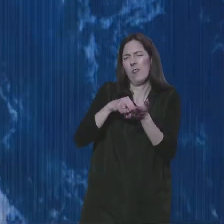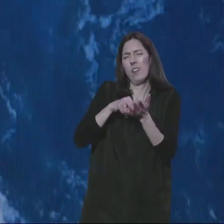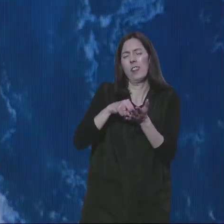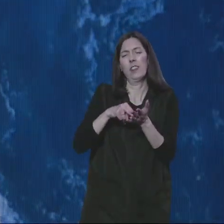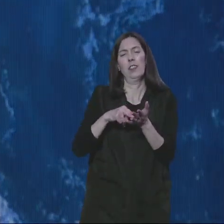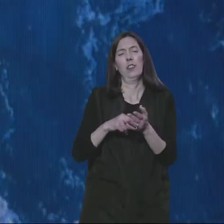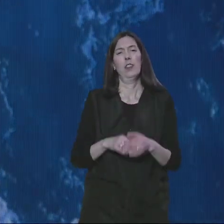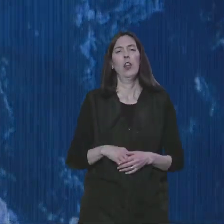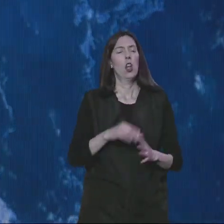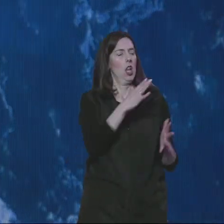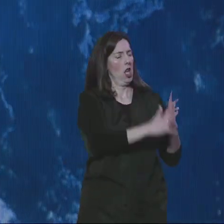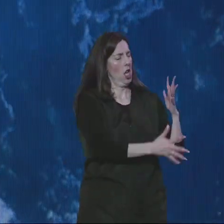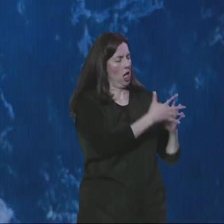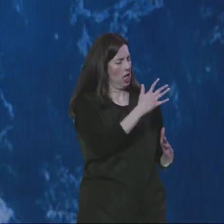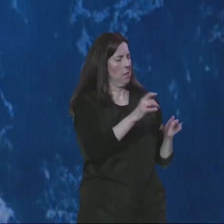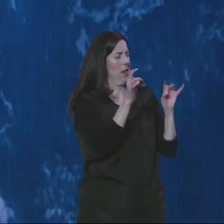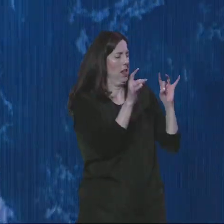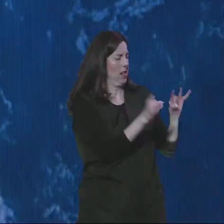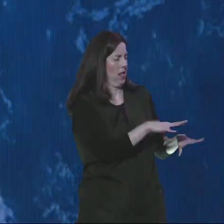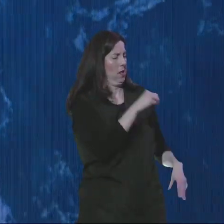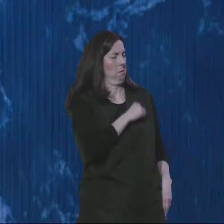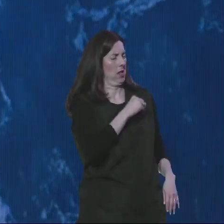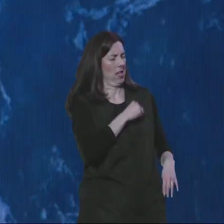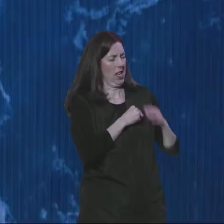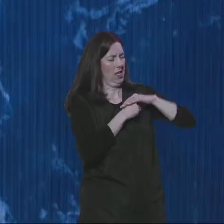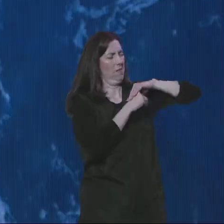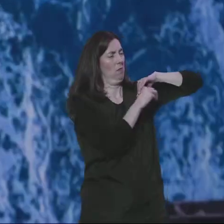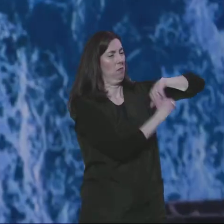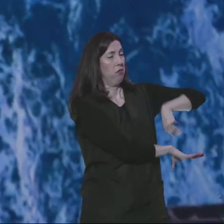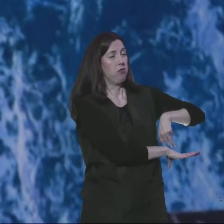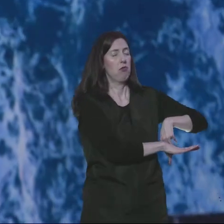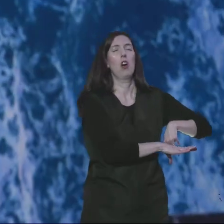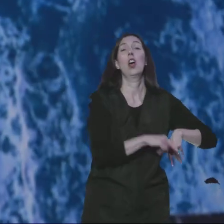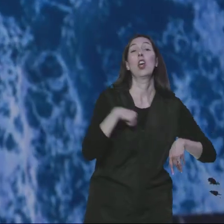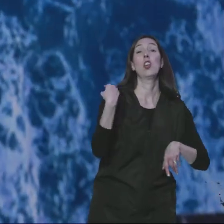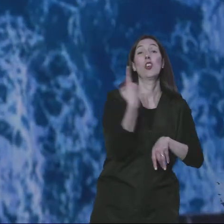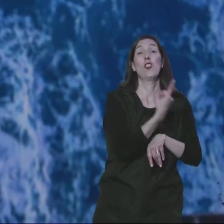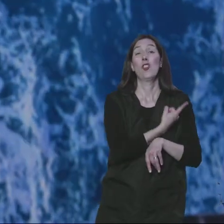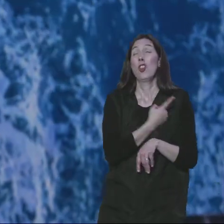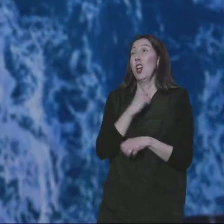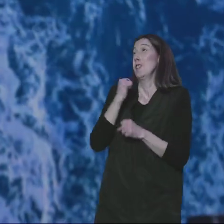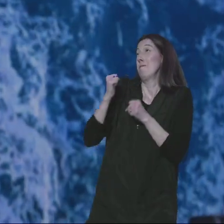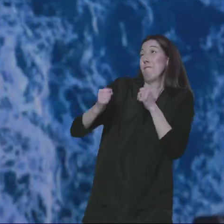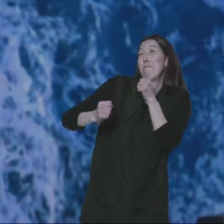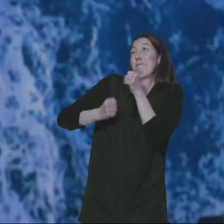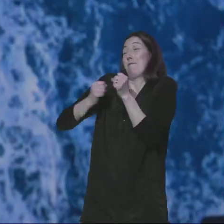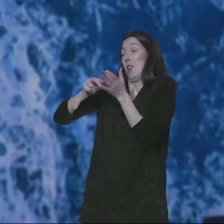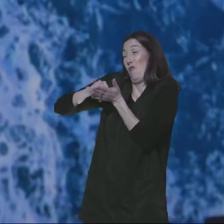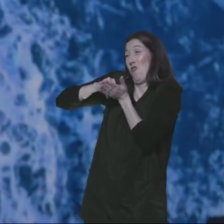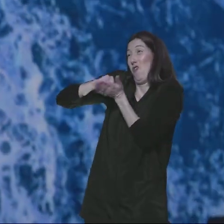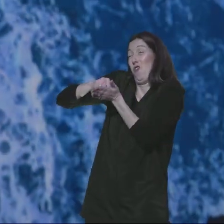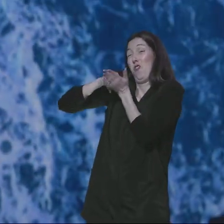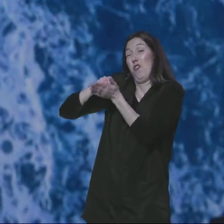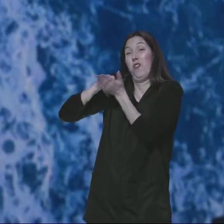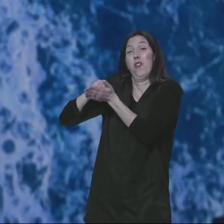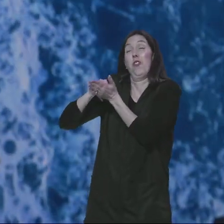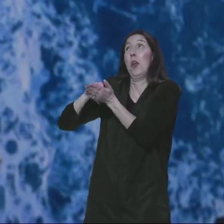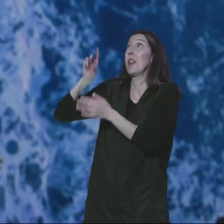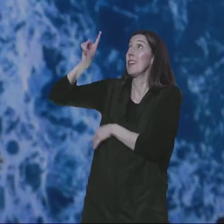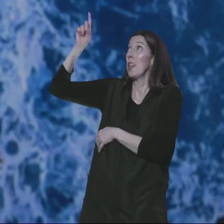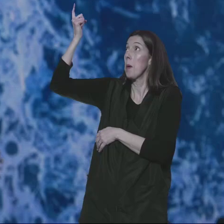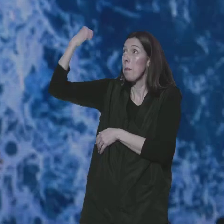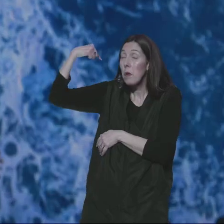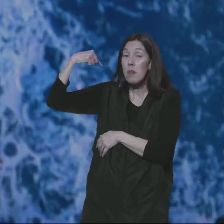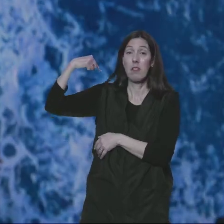livremos-nos de tudo que nos atrapalha e do pecado que nos envolve e corramos com perseverança a corrida que nos é